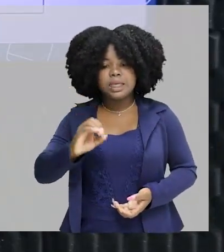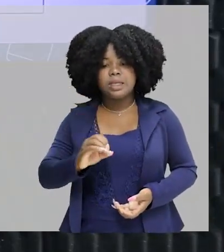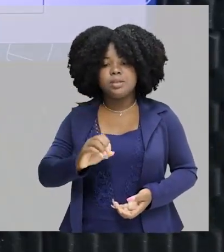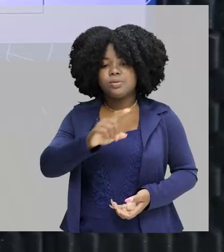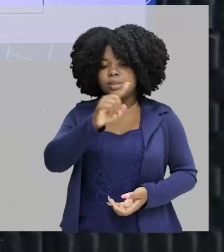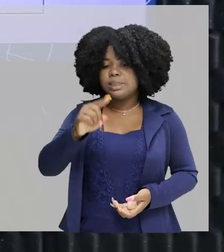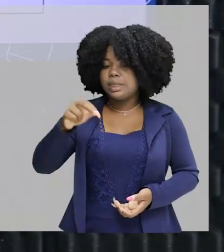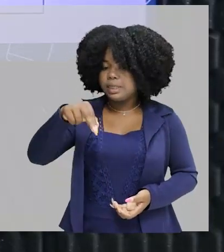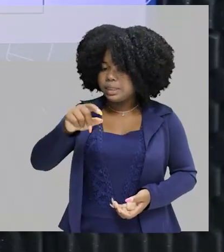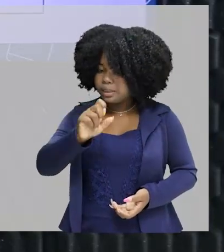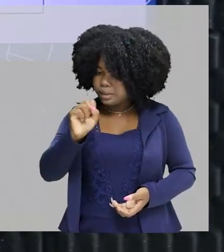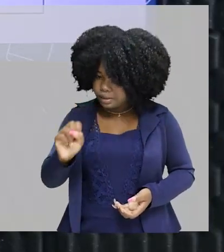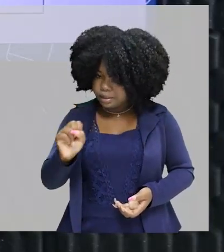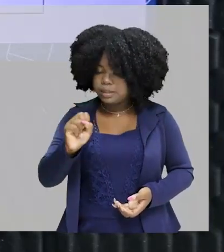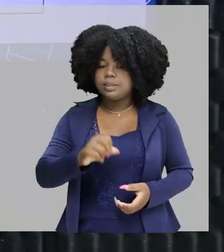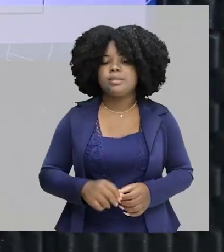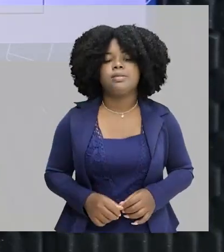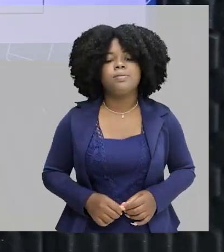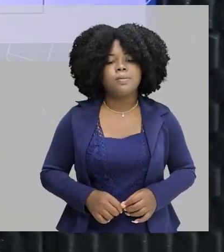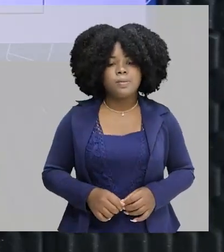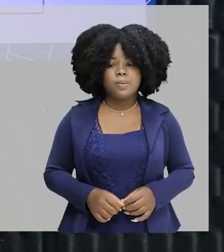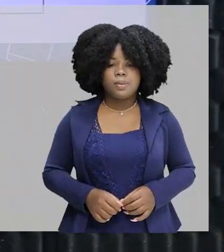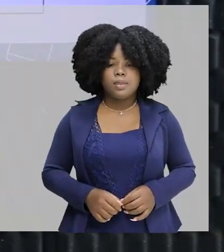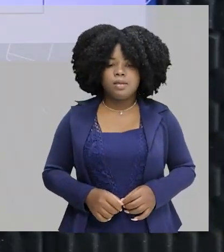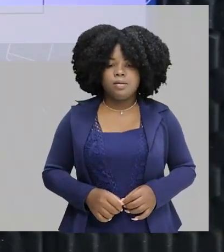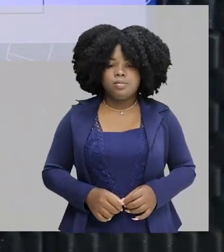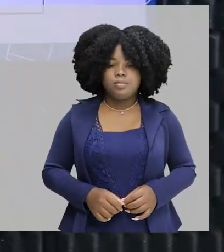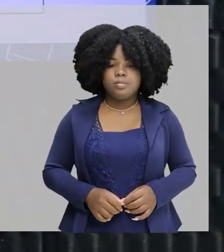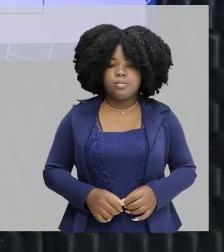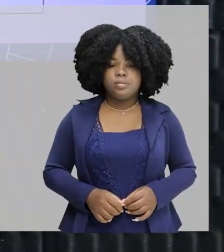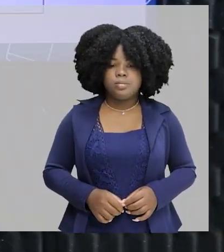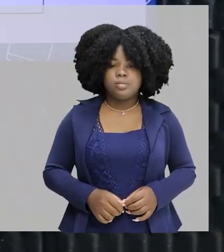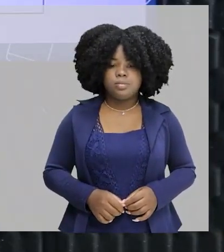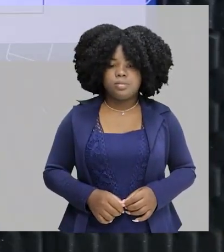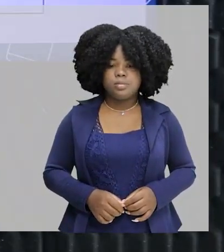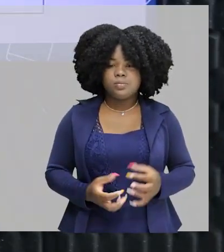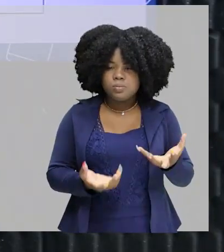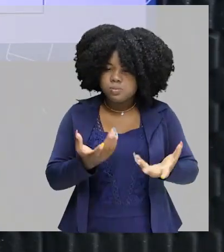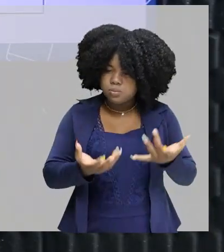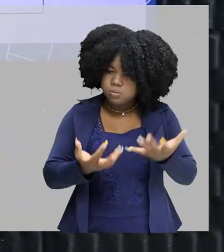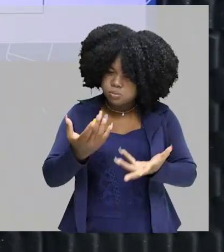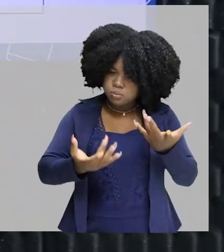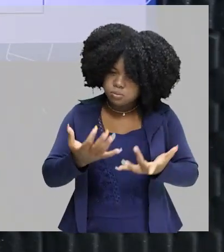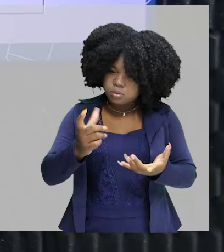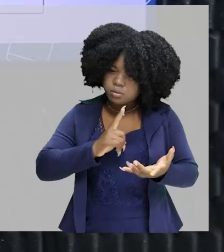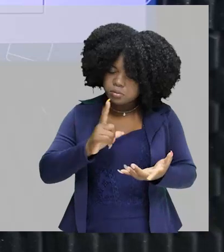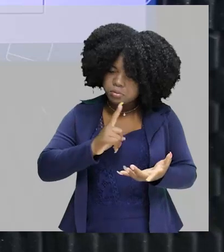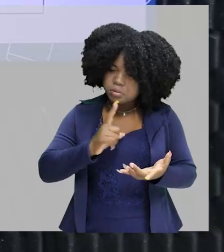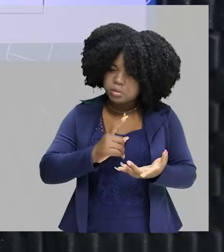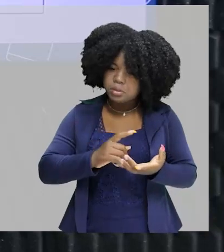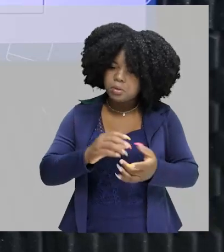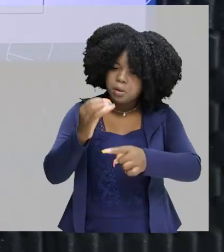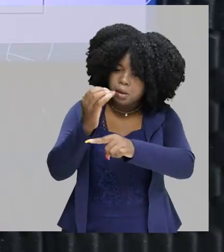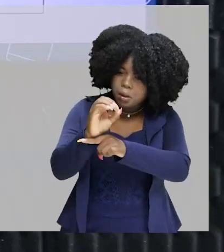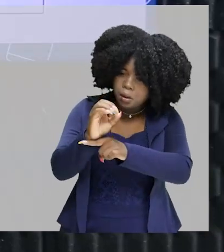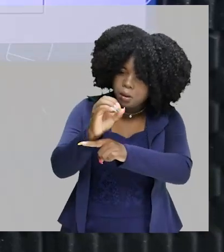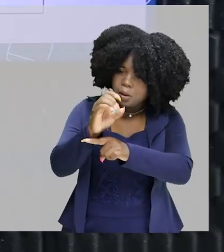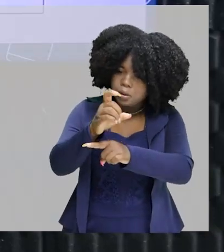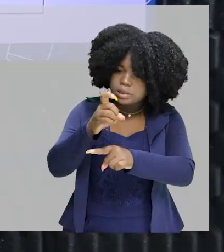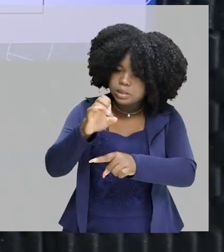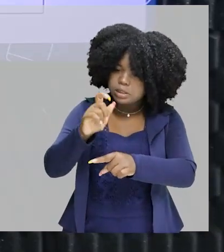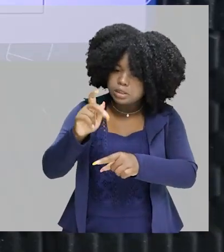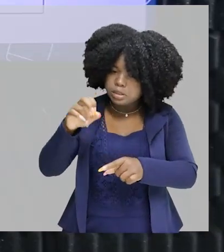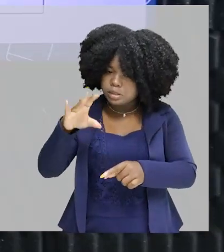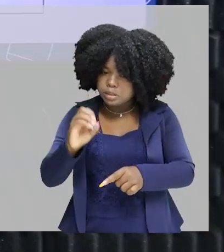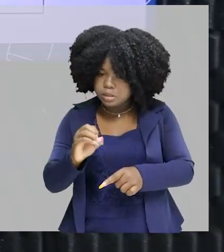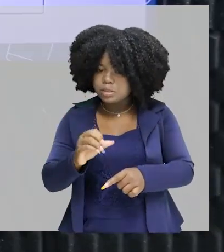ou sulfeto de zinco, certo? Foi fortemente aquecido na presença de oxigênio, produzindo